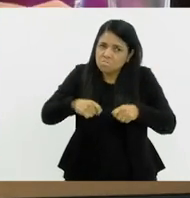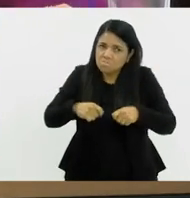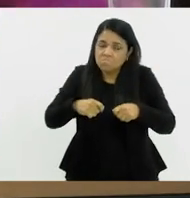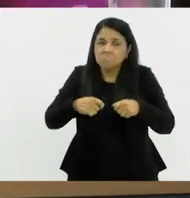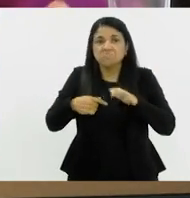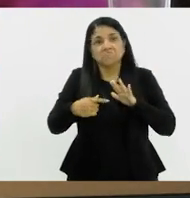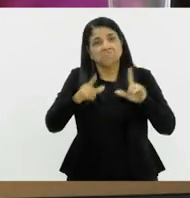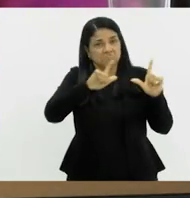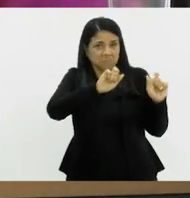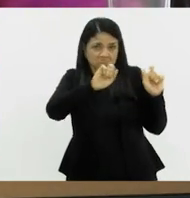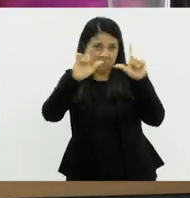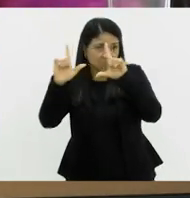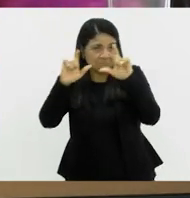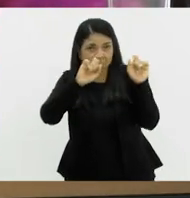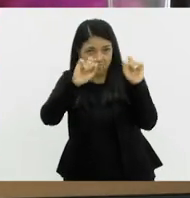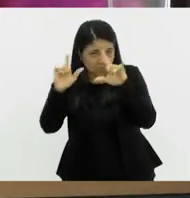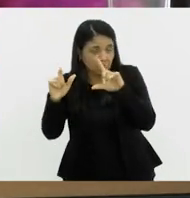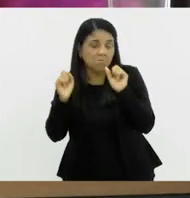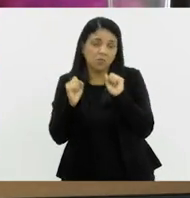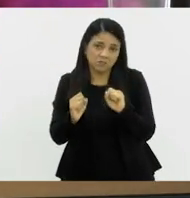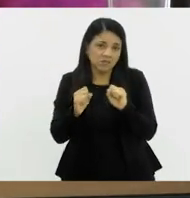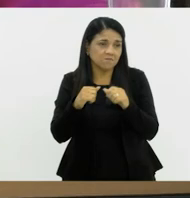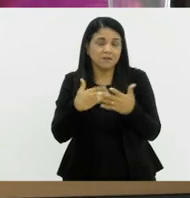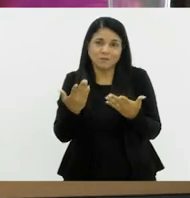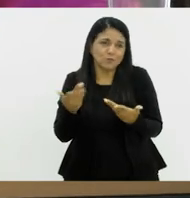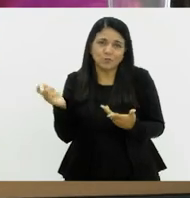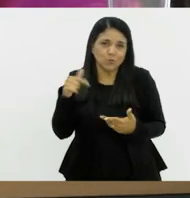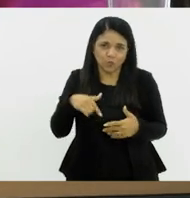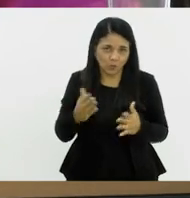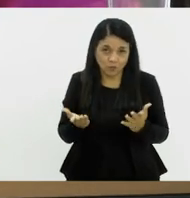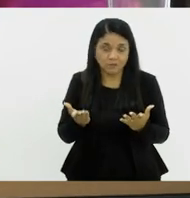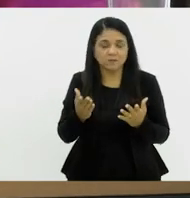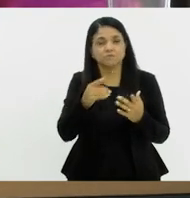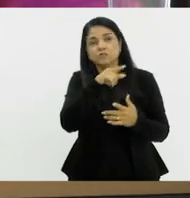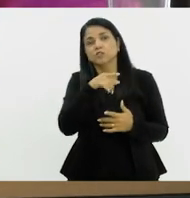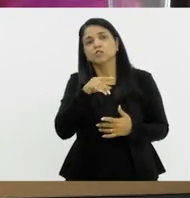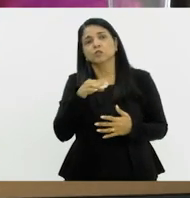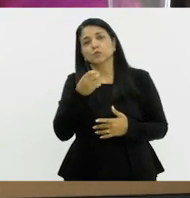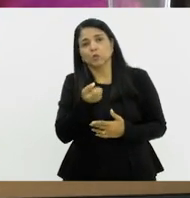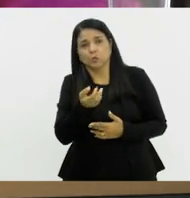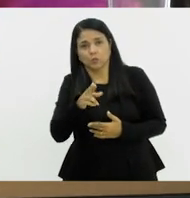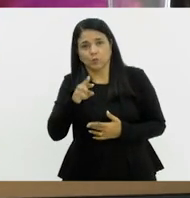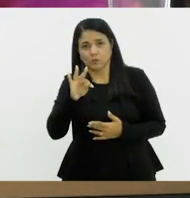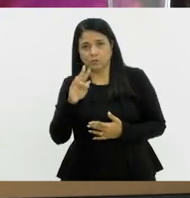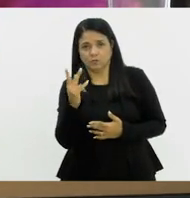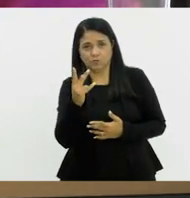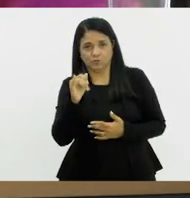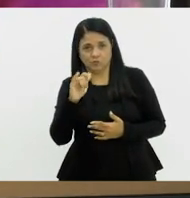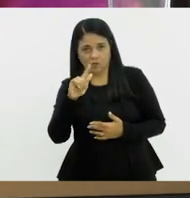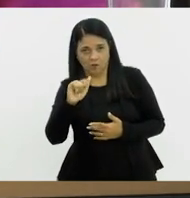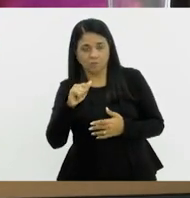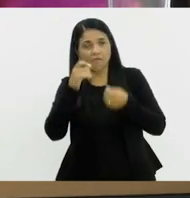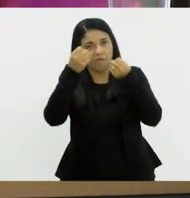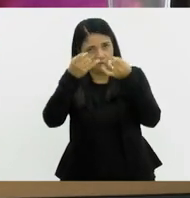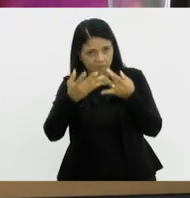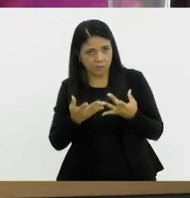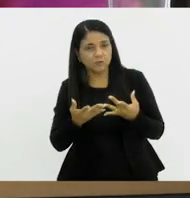uma apresentação, provavelmente o doutor Tiago vai fazer ponderações, mas a gente pode ir respondendo de